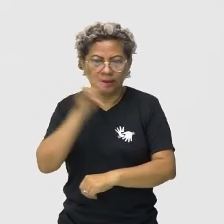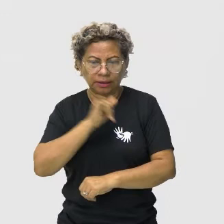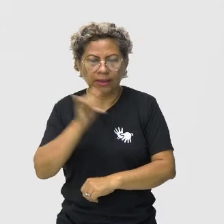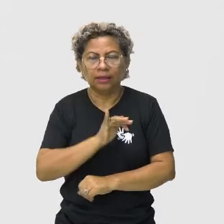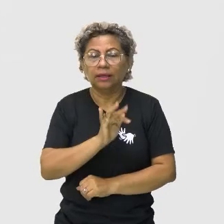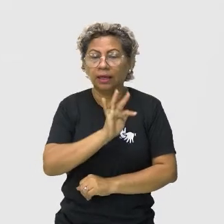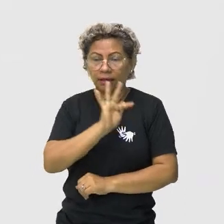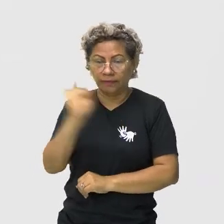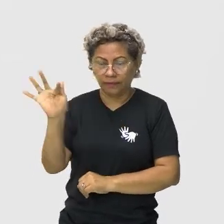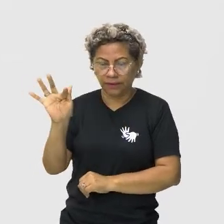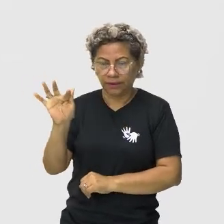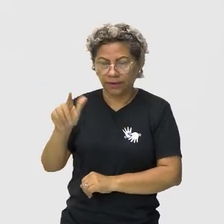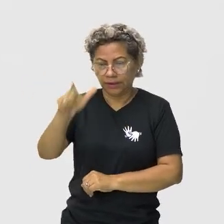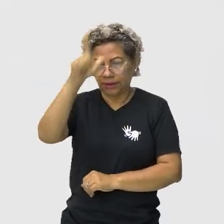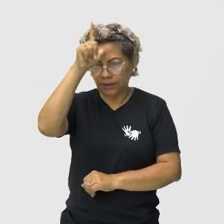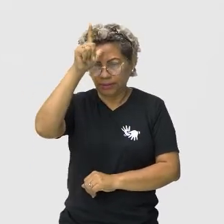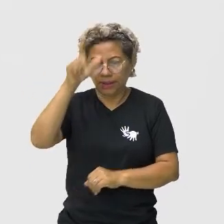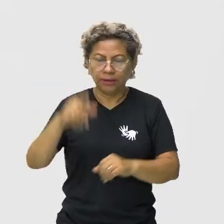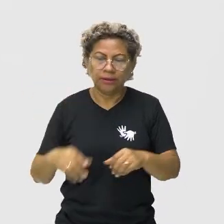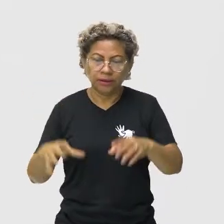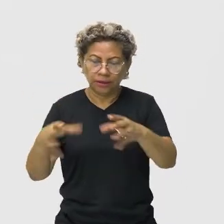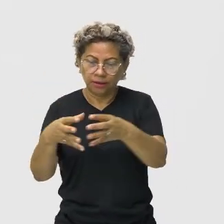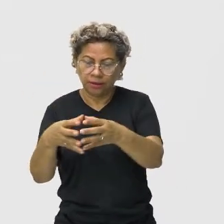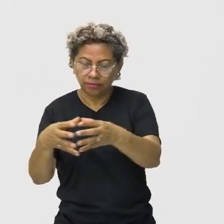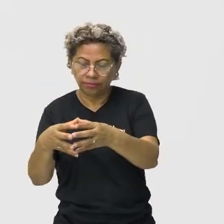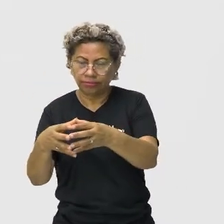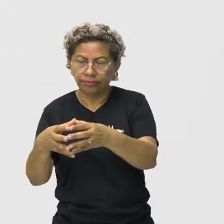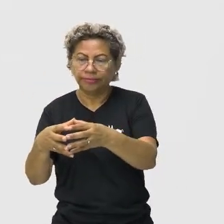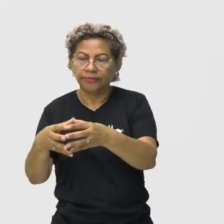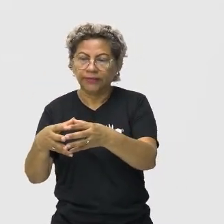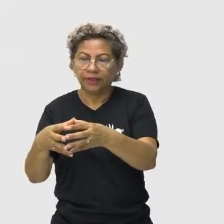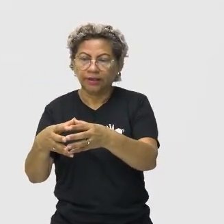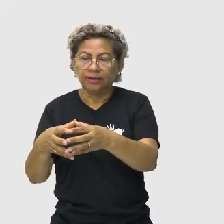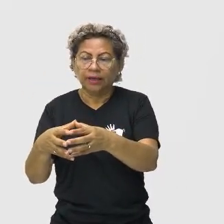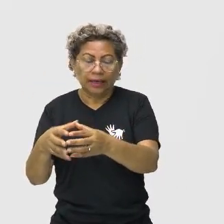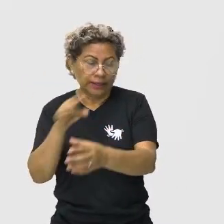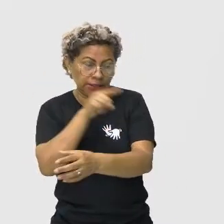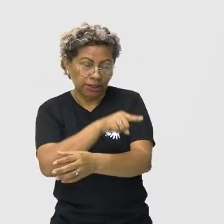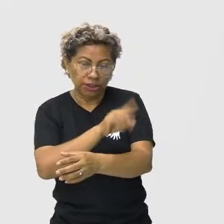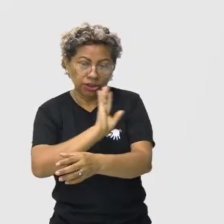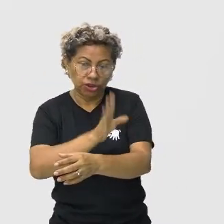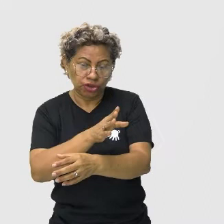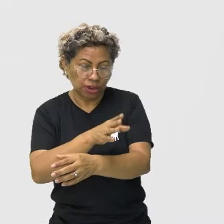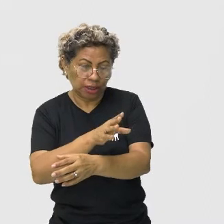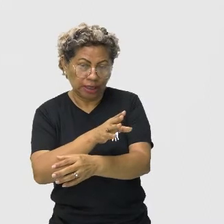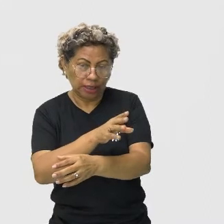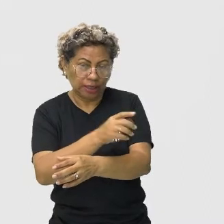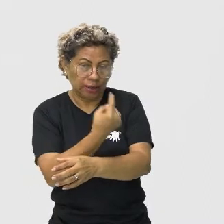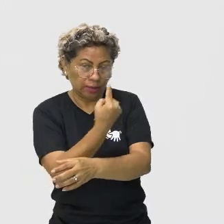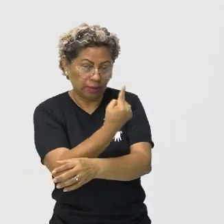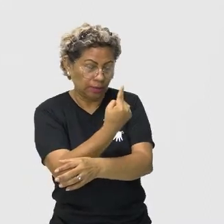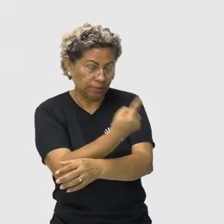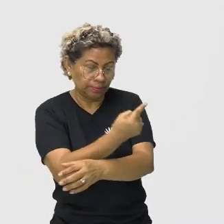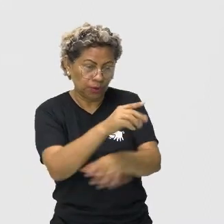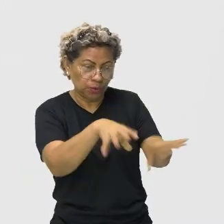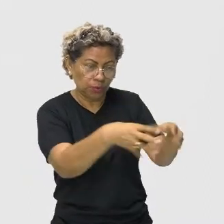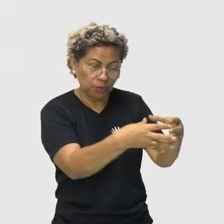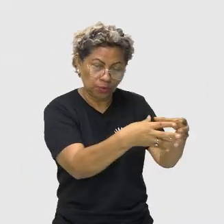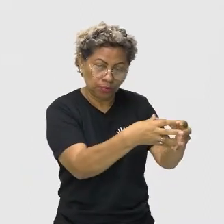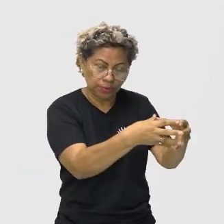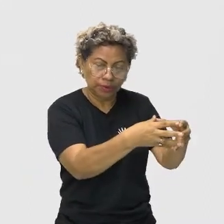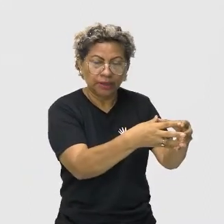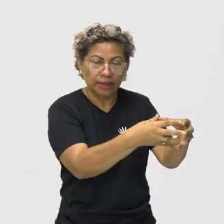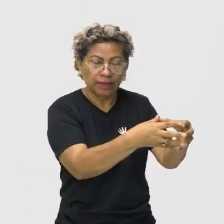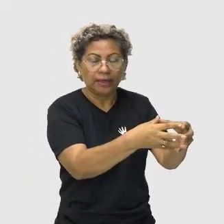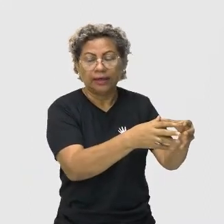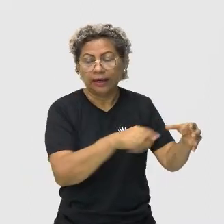a França. Então, além dos três países que formavam Benelux, também nós tínhamos aí outros